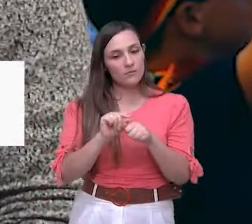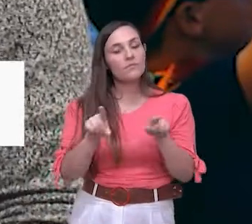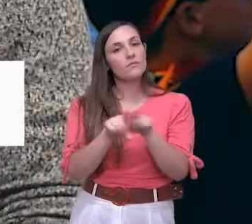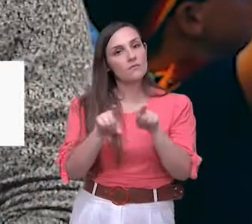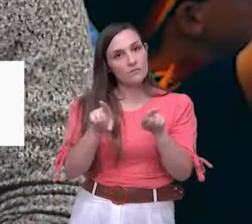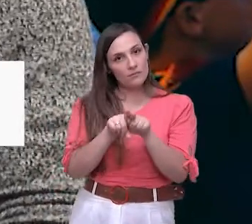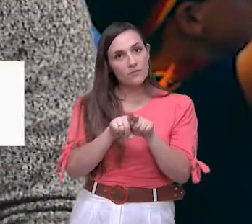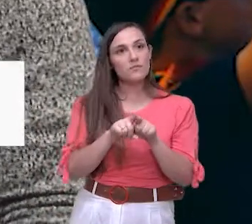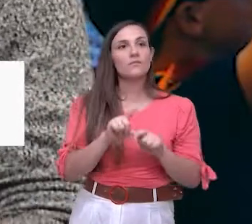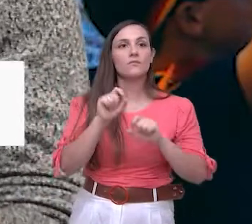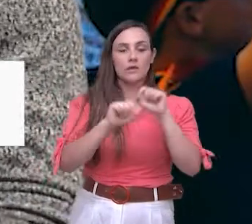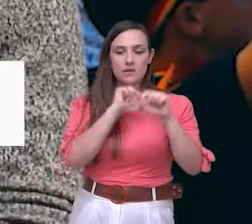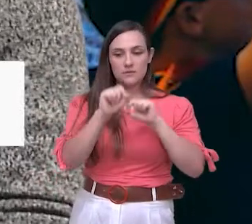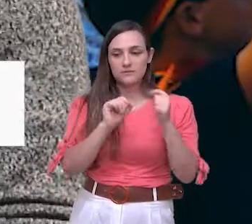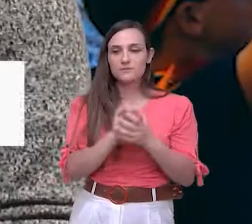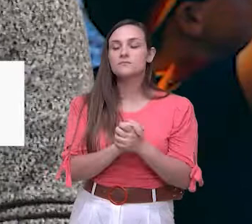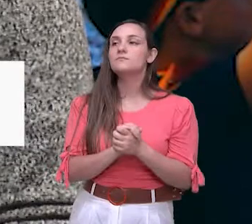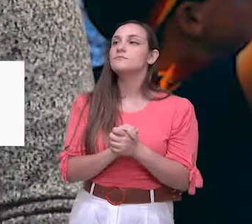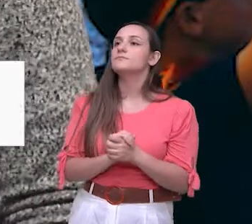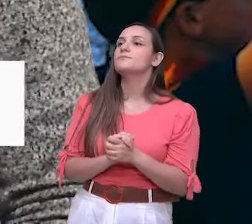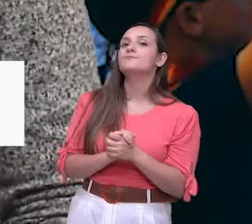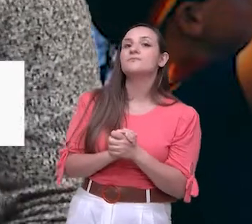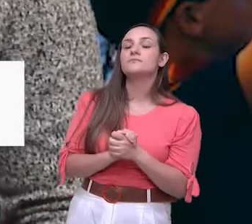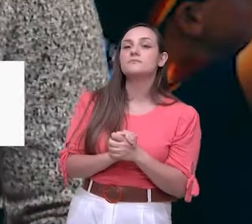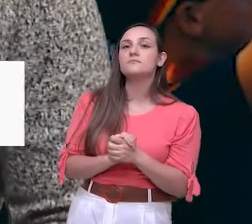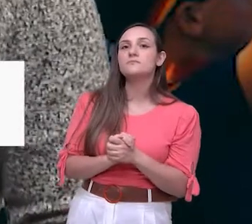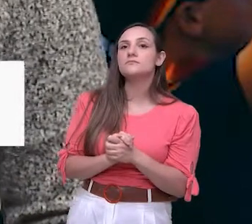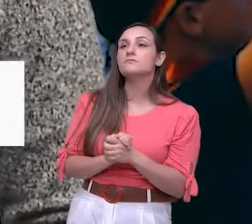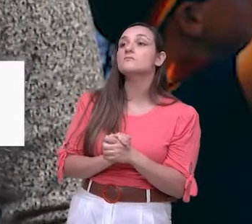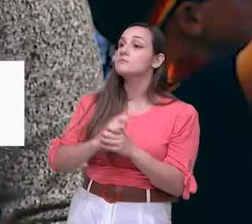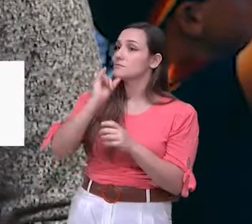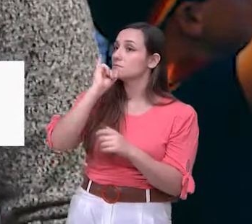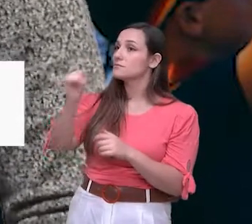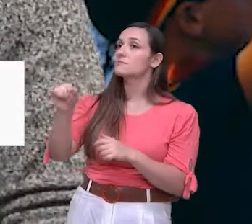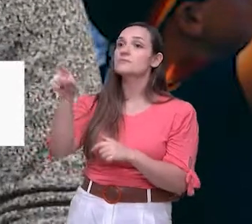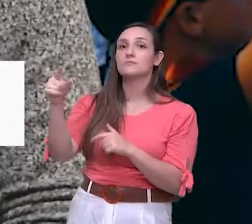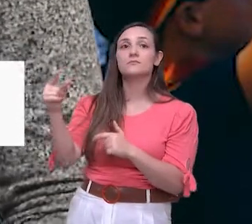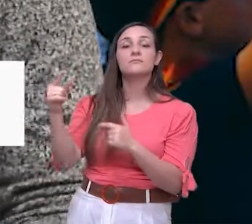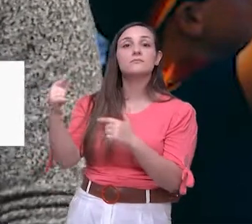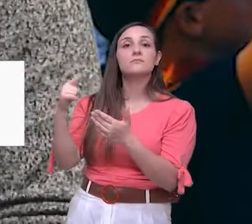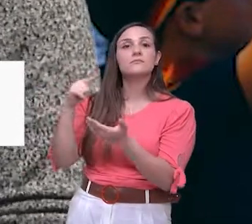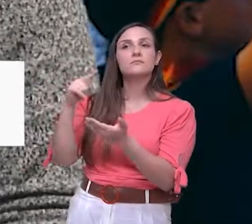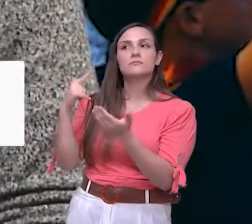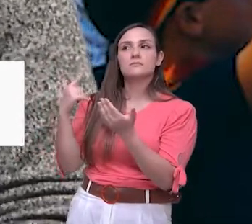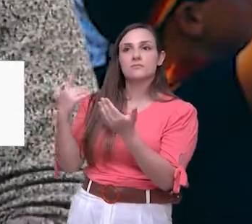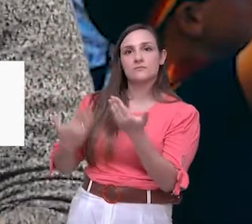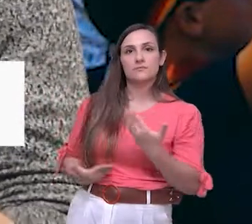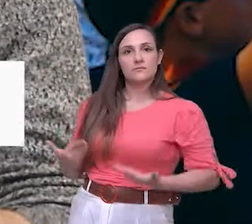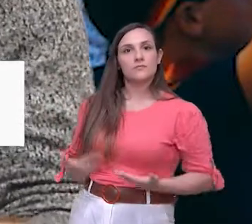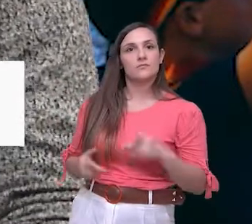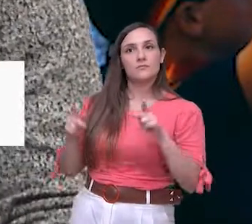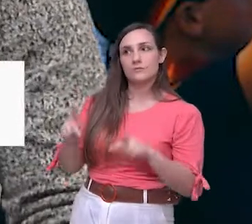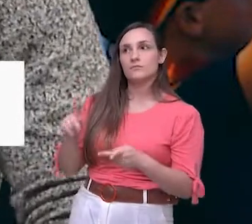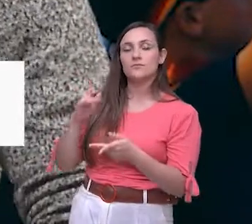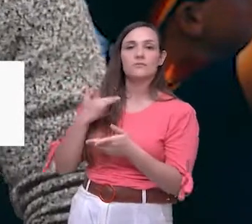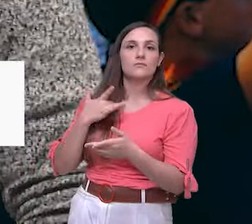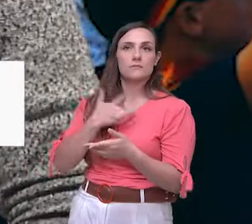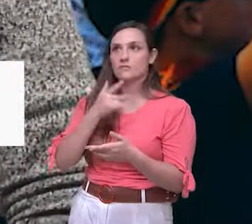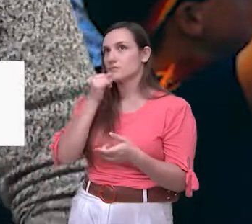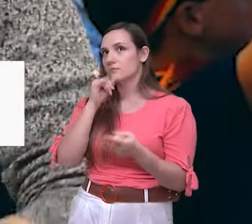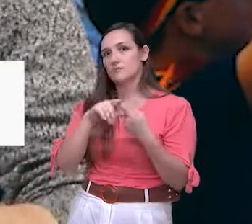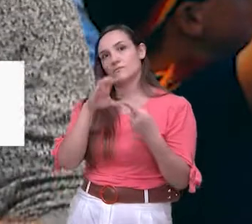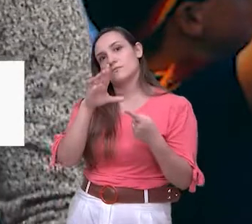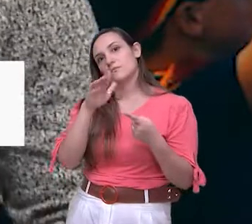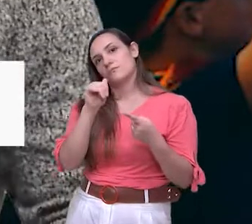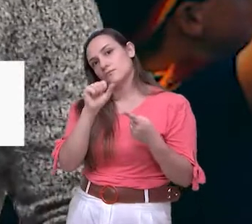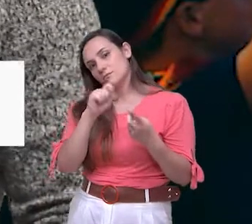faz o encaminhamento a gente entra em contato com quem tem que entrar no serviço público de saúde e faz essa encaminhamento seja para um capuz